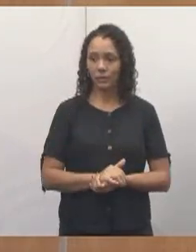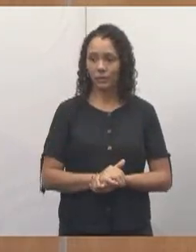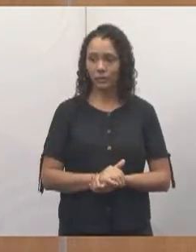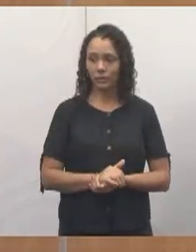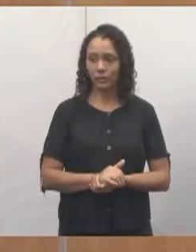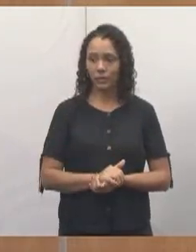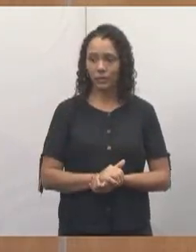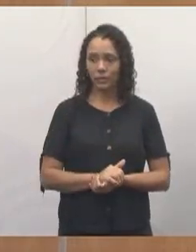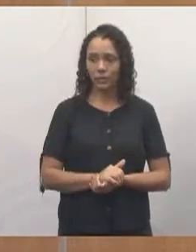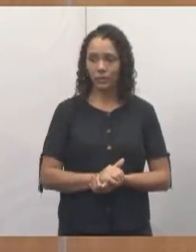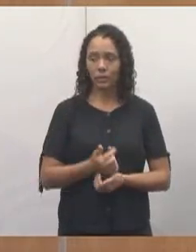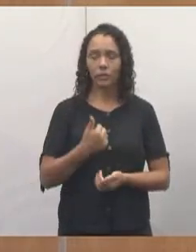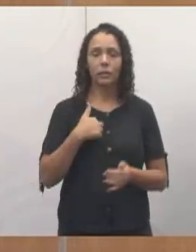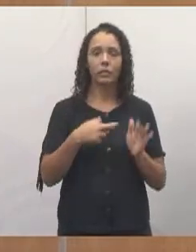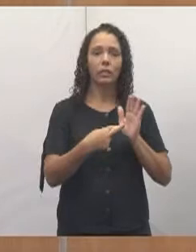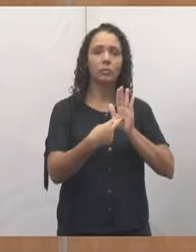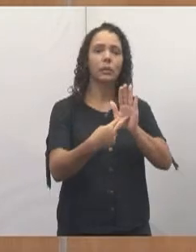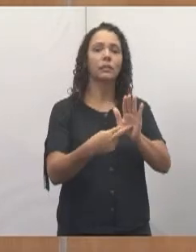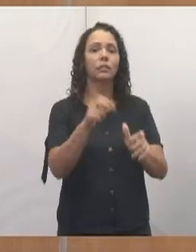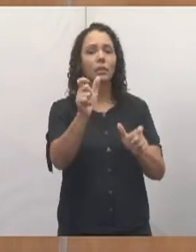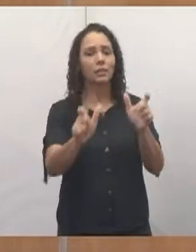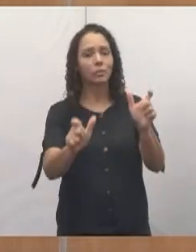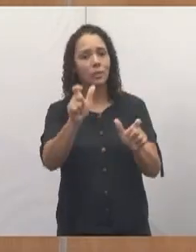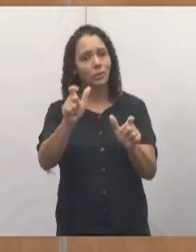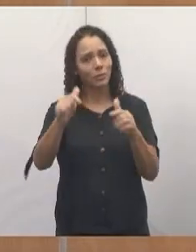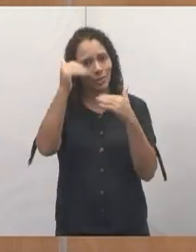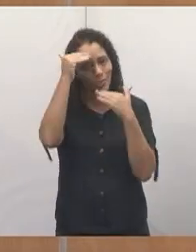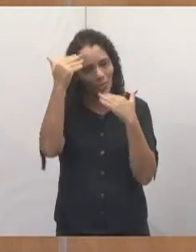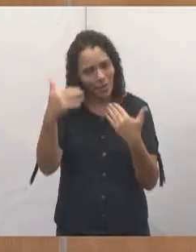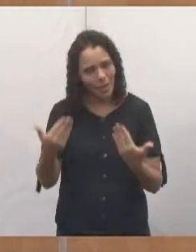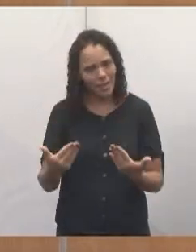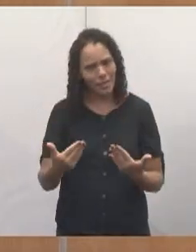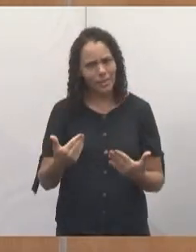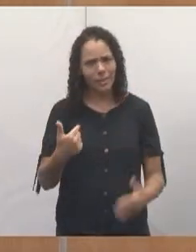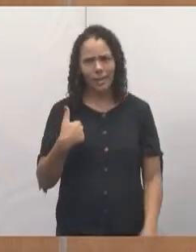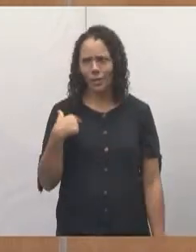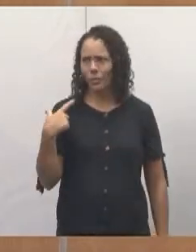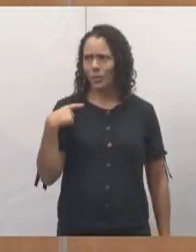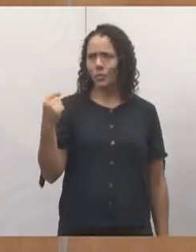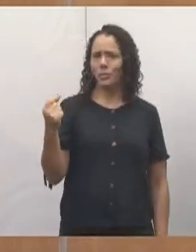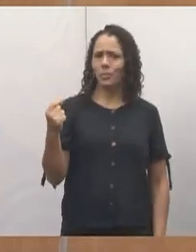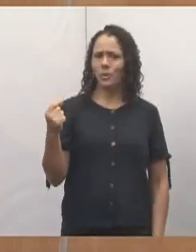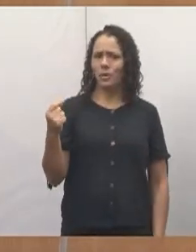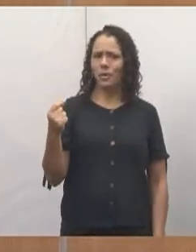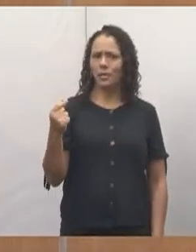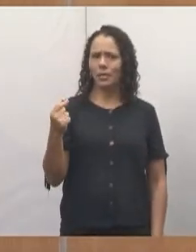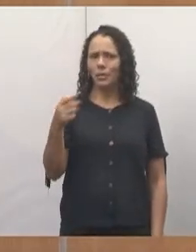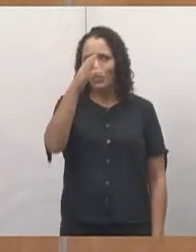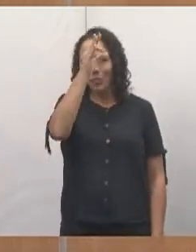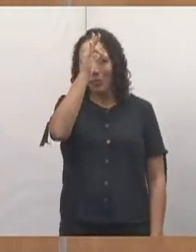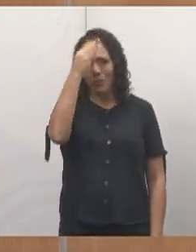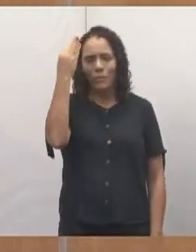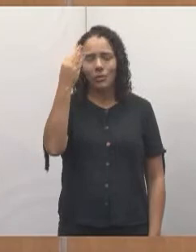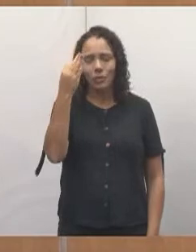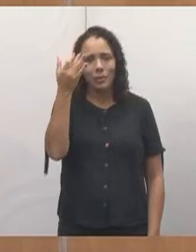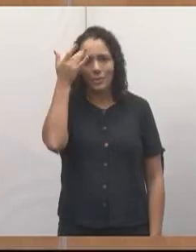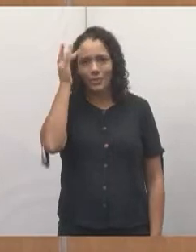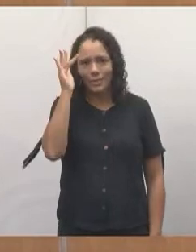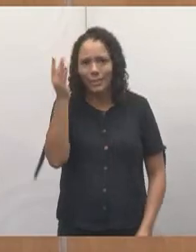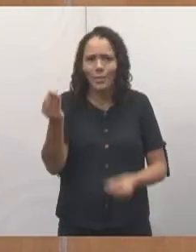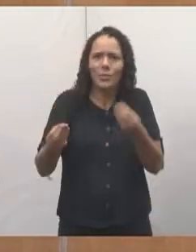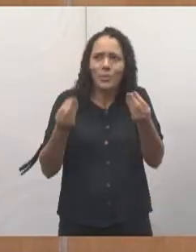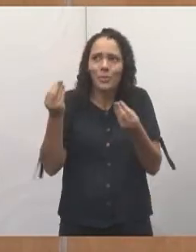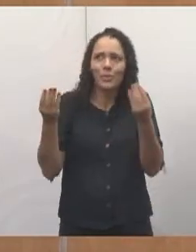dos homenageados. Eu fui escolhido ou sorteado, não sei como, então,